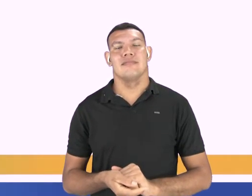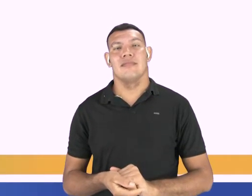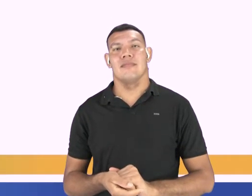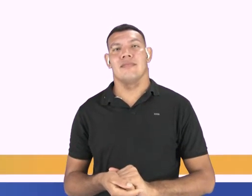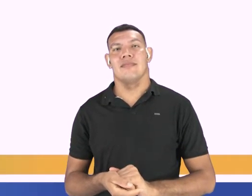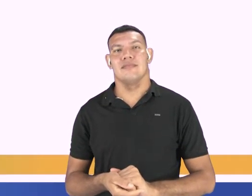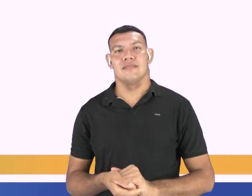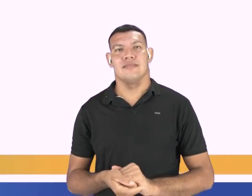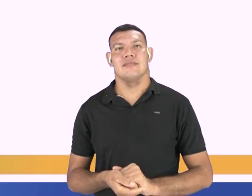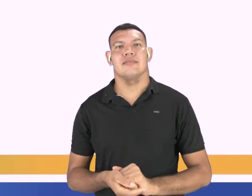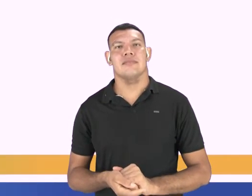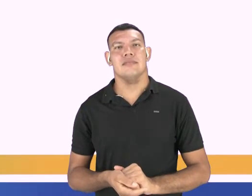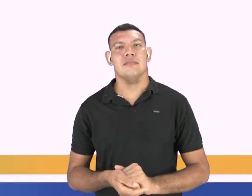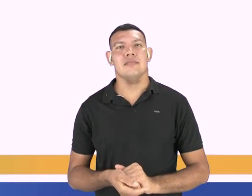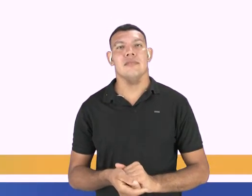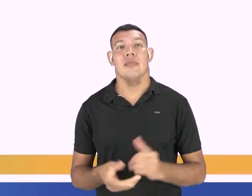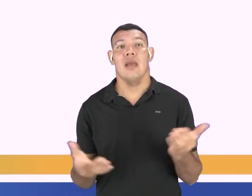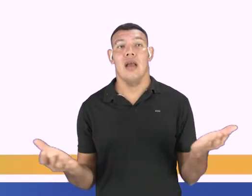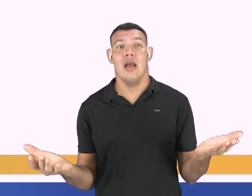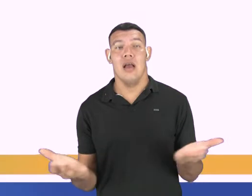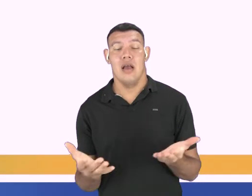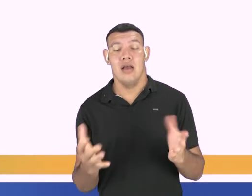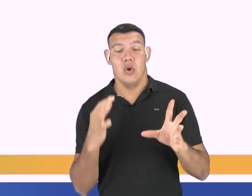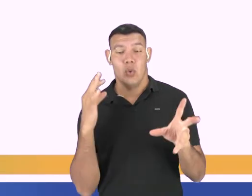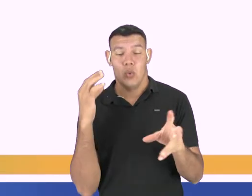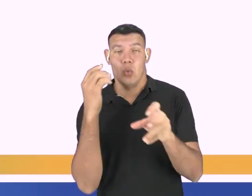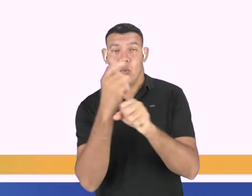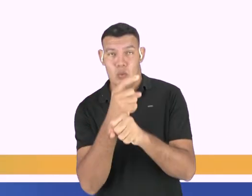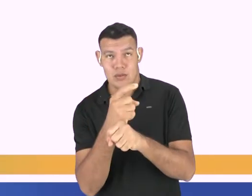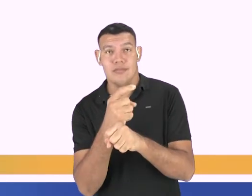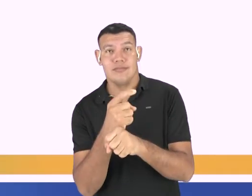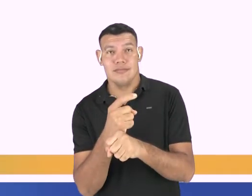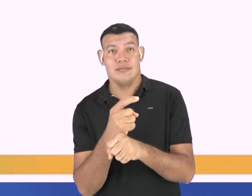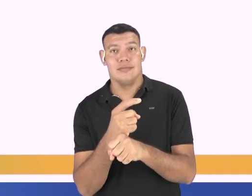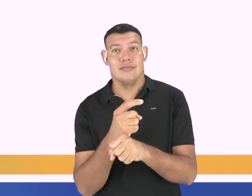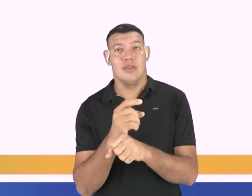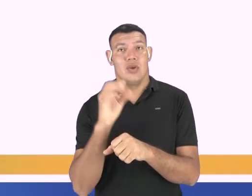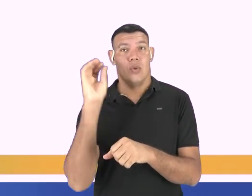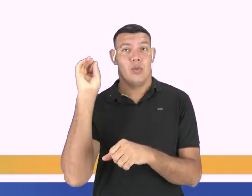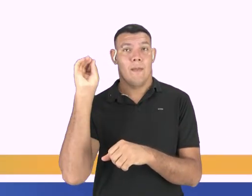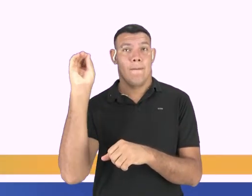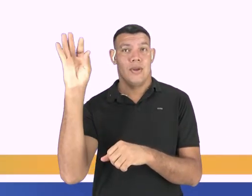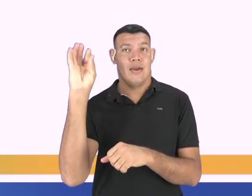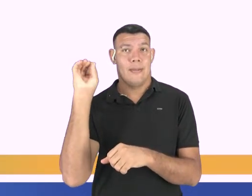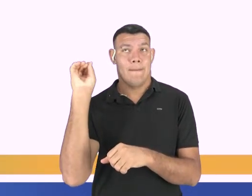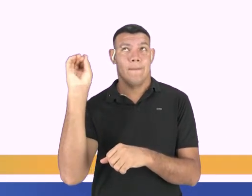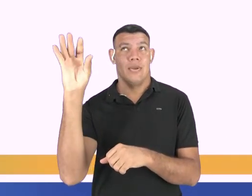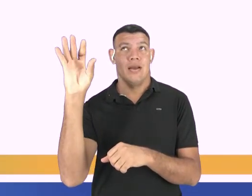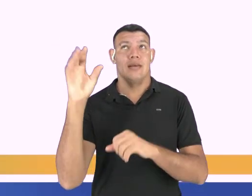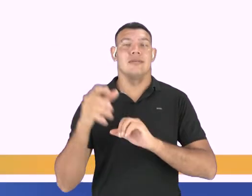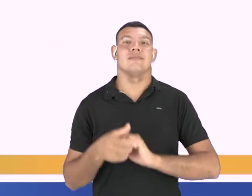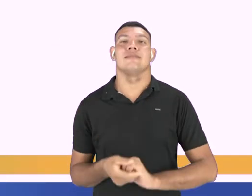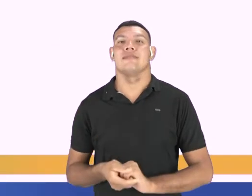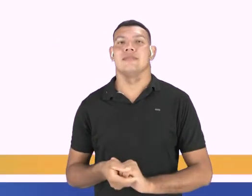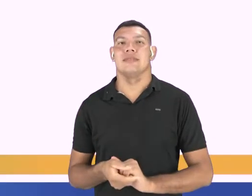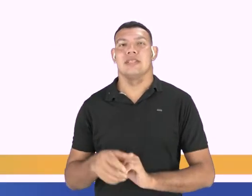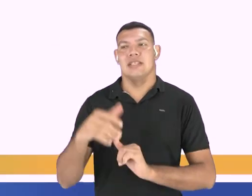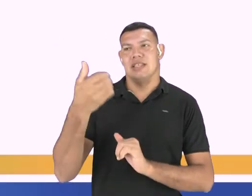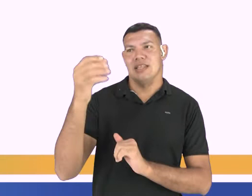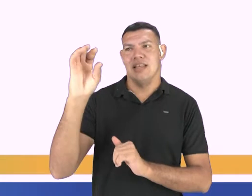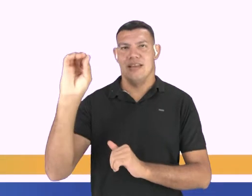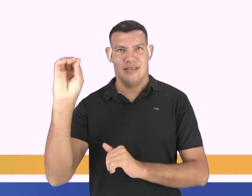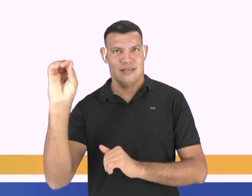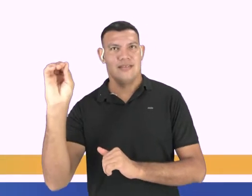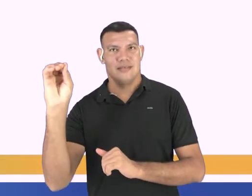Muito bem. Equivalentemente, nós faremos o cálculo aí para a segunda luz, né? Então, se a segunda luz pisca 10 vezes por